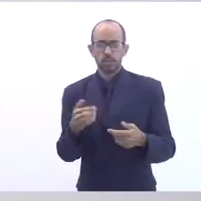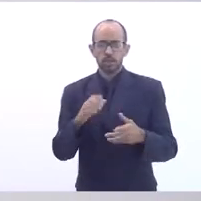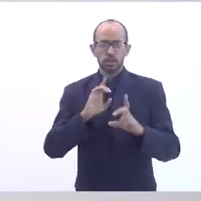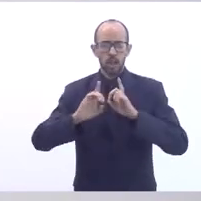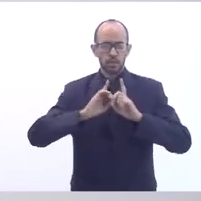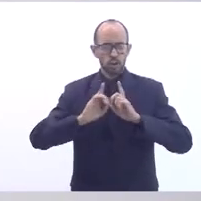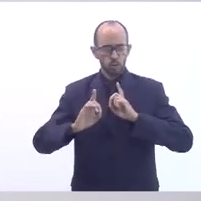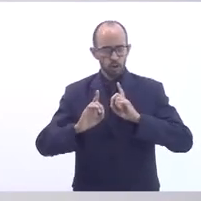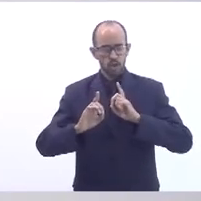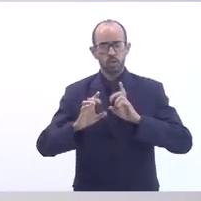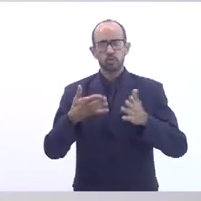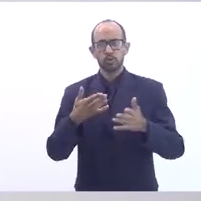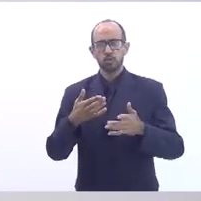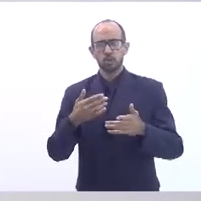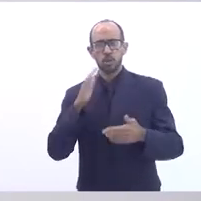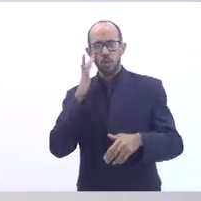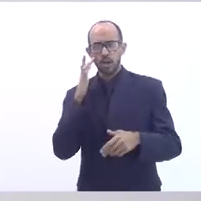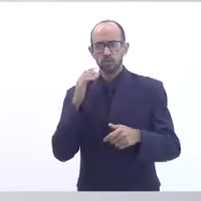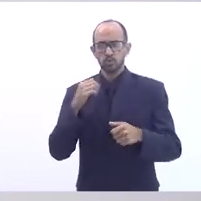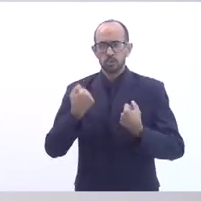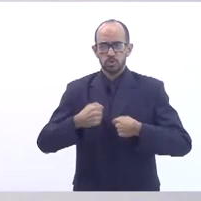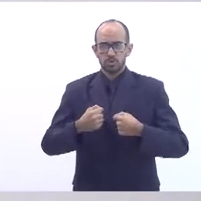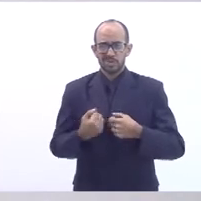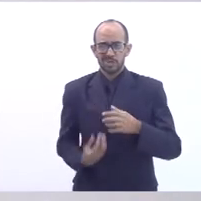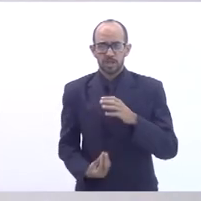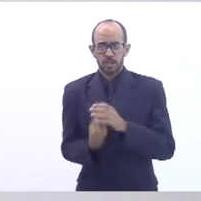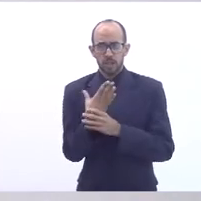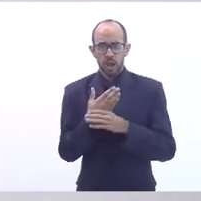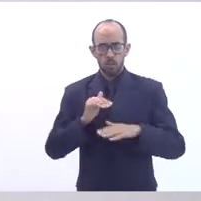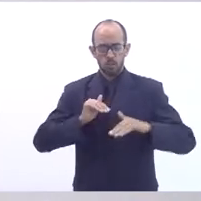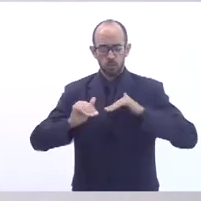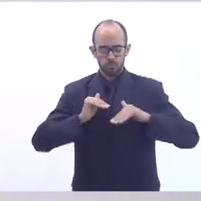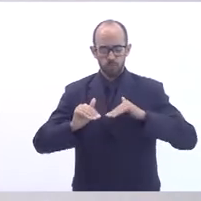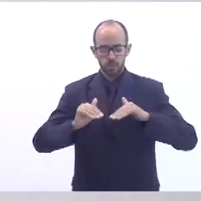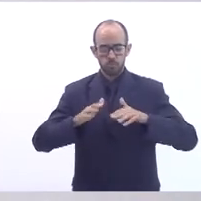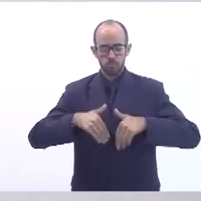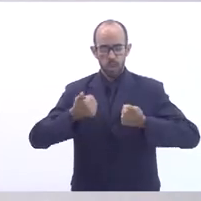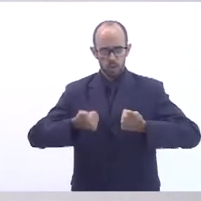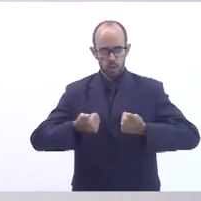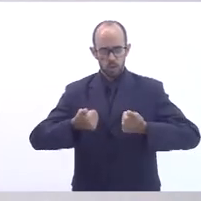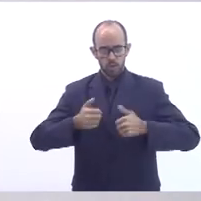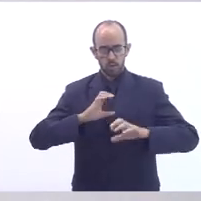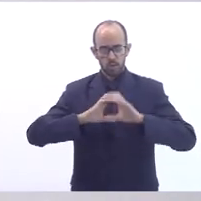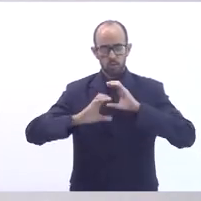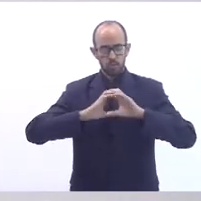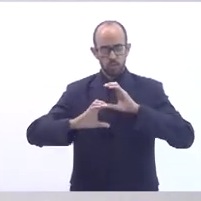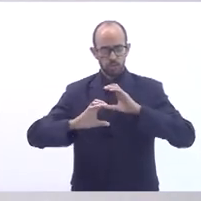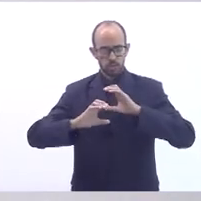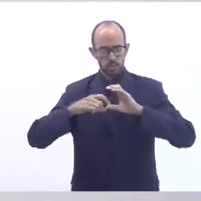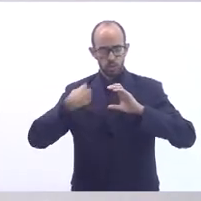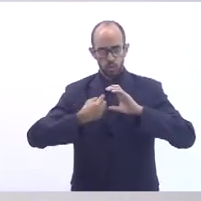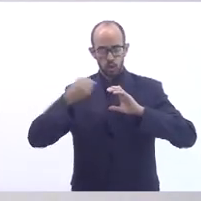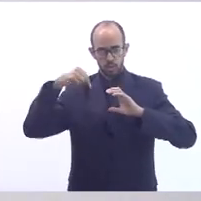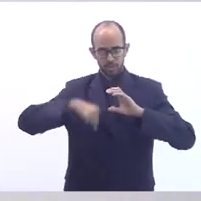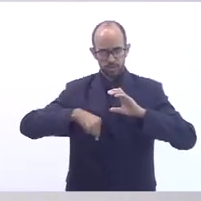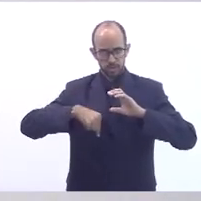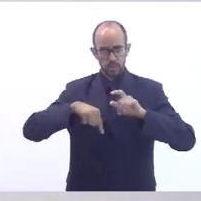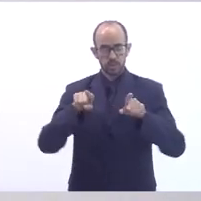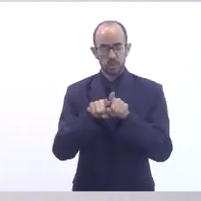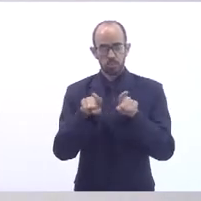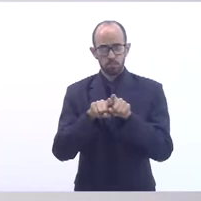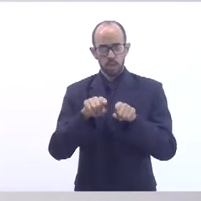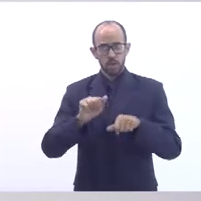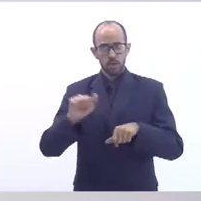vocês acha que a gente tem que criar um movimento ainda muito maior que dialoga e não só com a gente aqui dentro mas com as